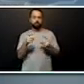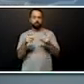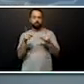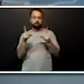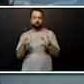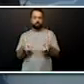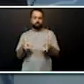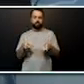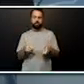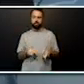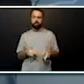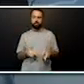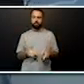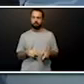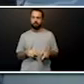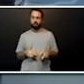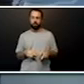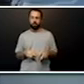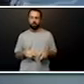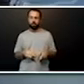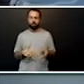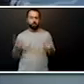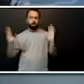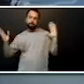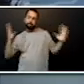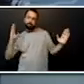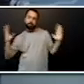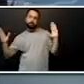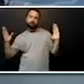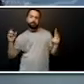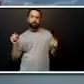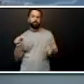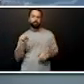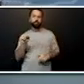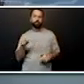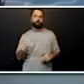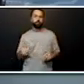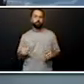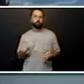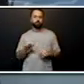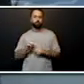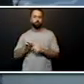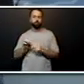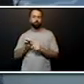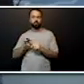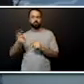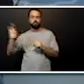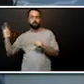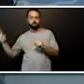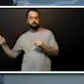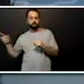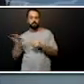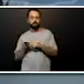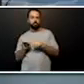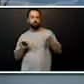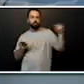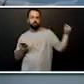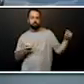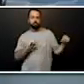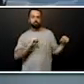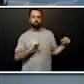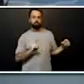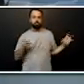simétricos. São aqueles que ocupam a mesma posição de